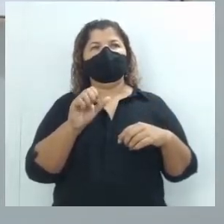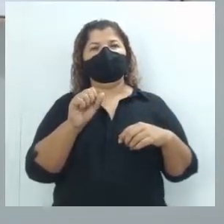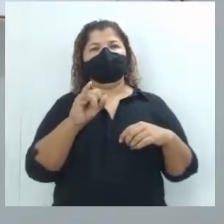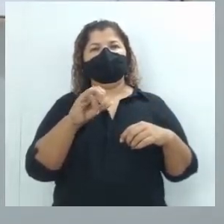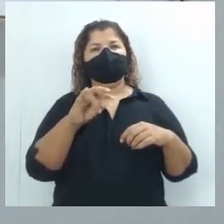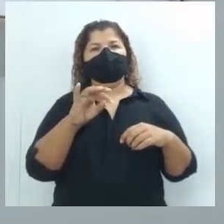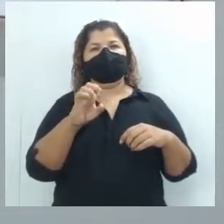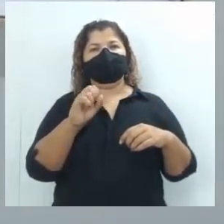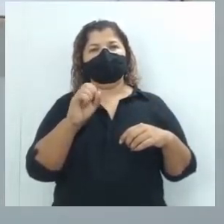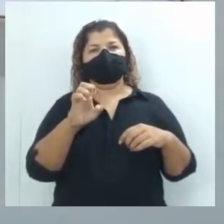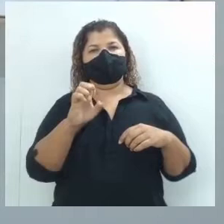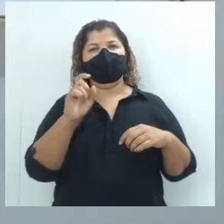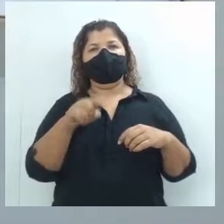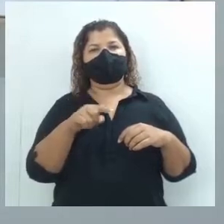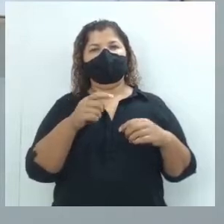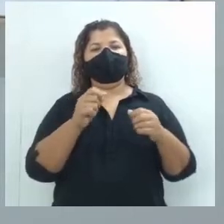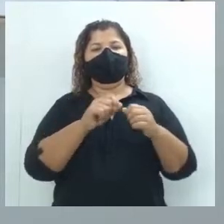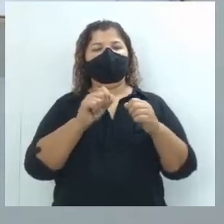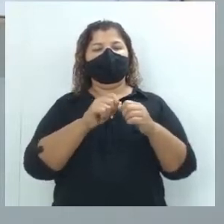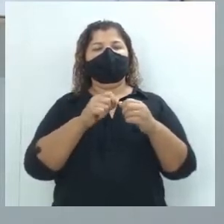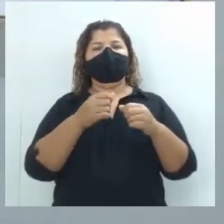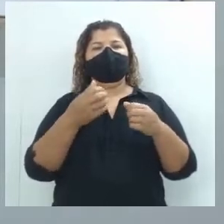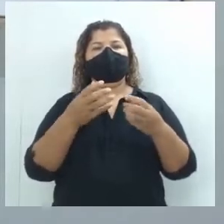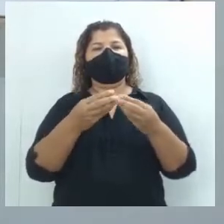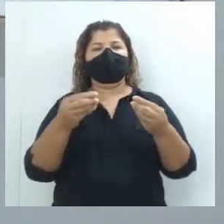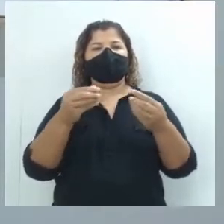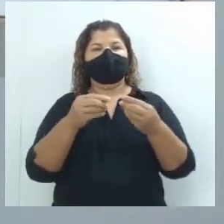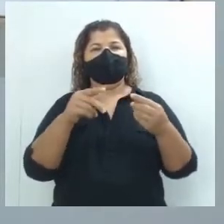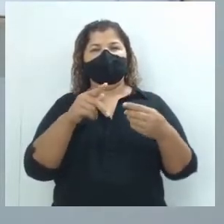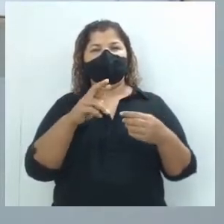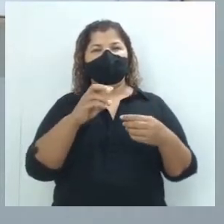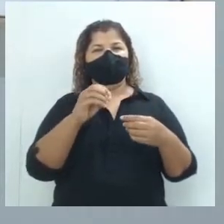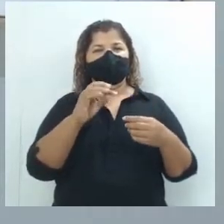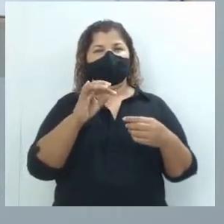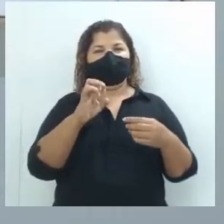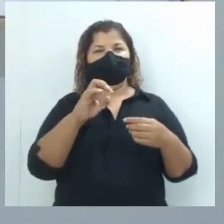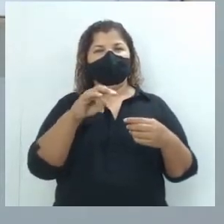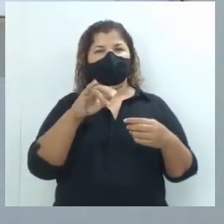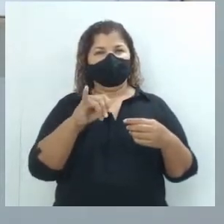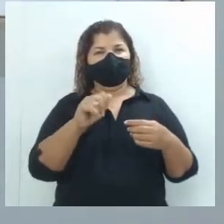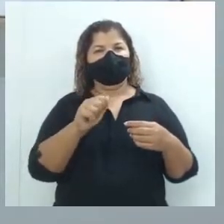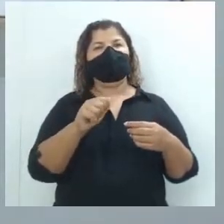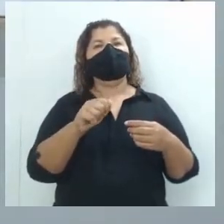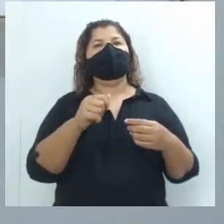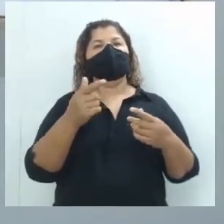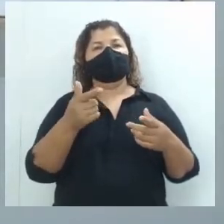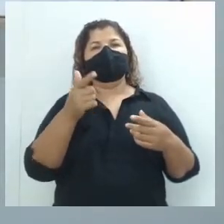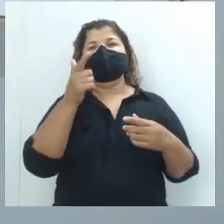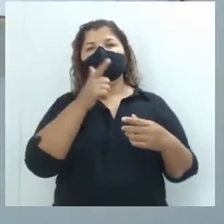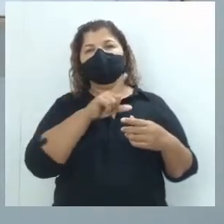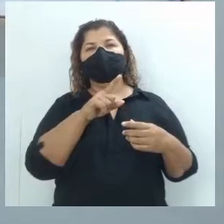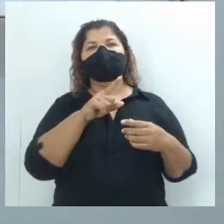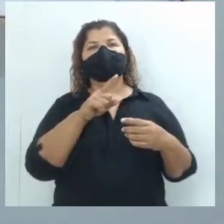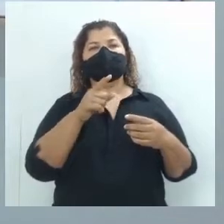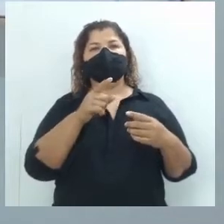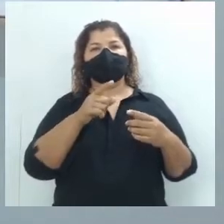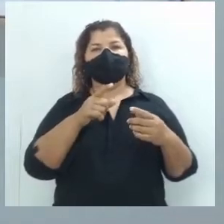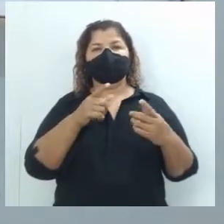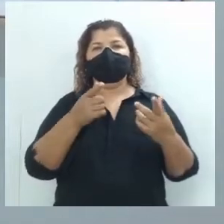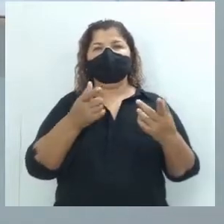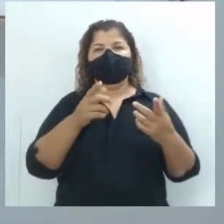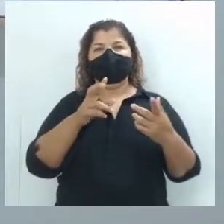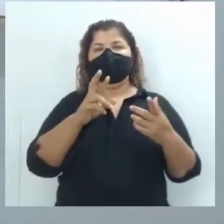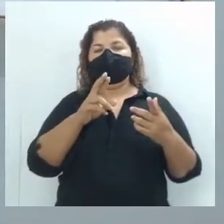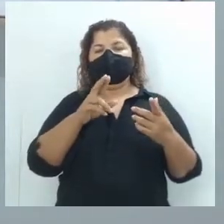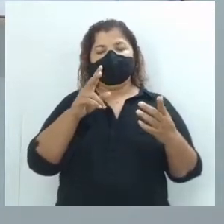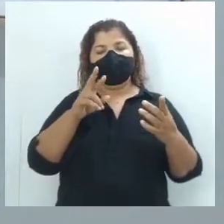é ele que forma a proteína. É o danado desse RNA que vai conseguir ser lido pelo ribossomo. Vocês estão